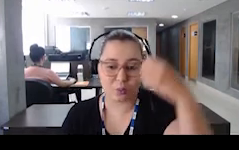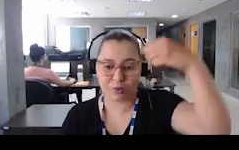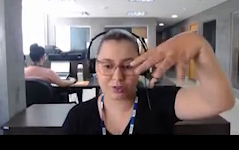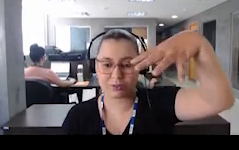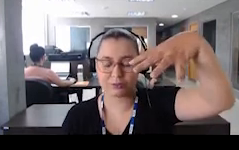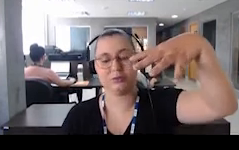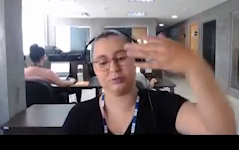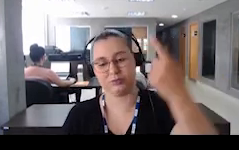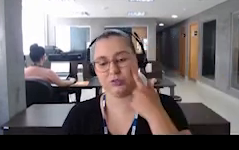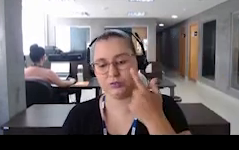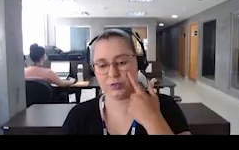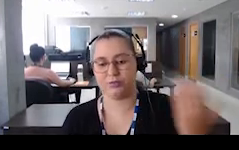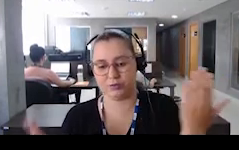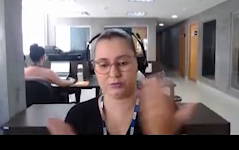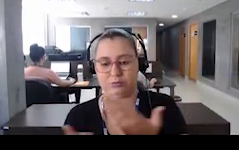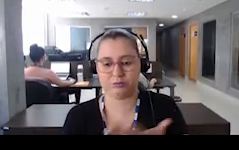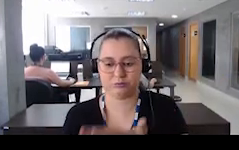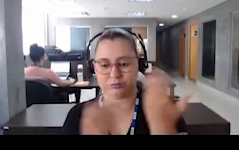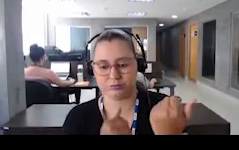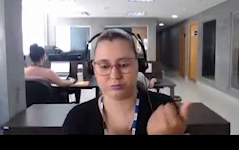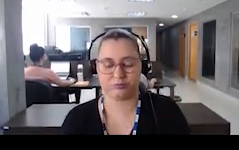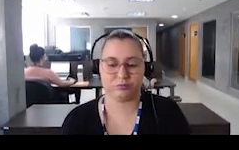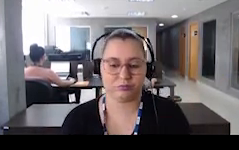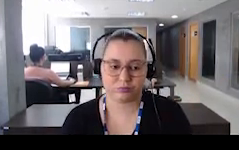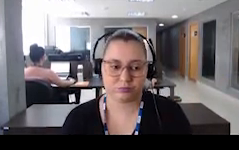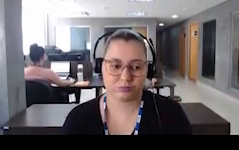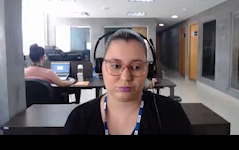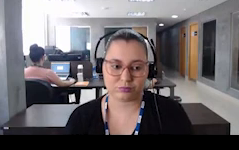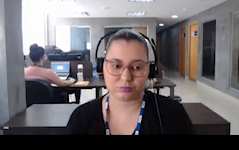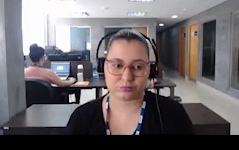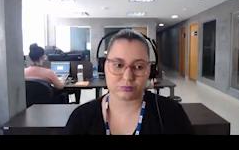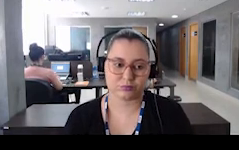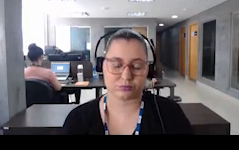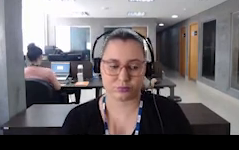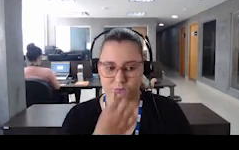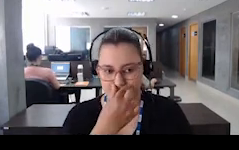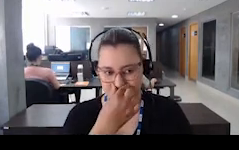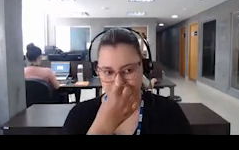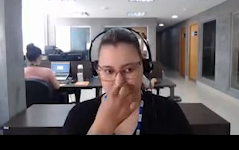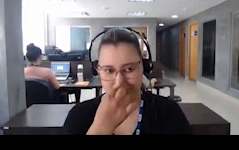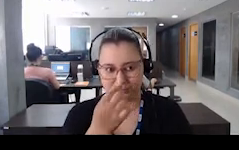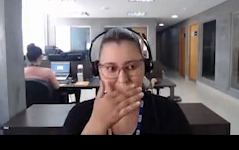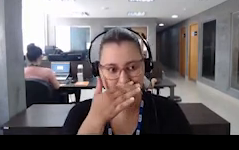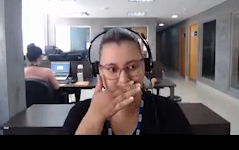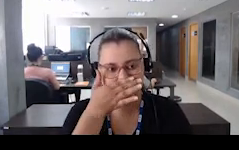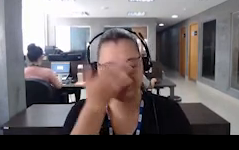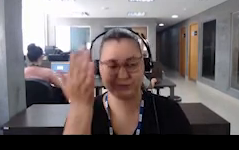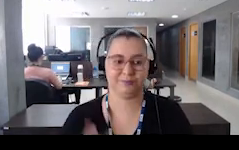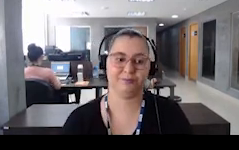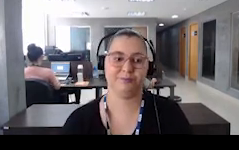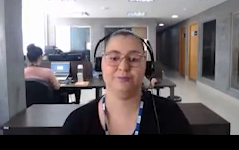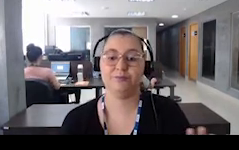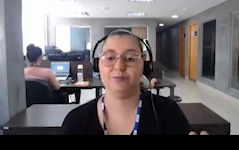lâmpada, né? A corrente I1, né? Vou colocar aqui I1, que é o que ele está pedindo lá, né?